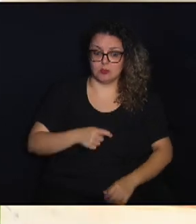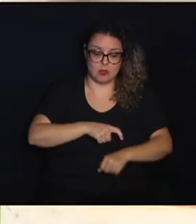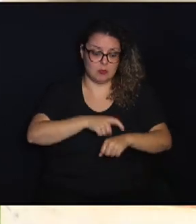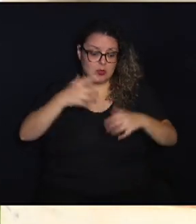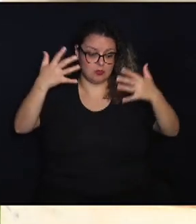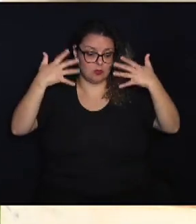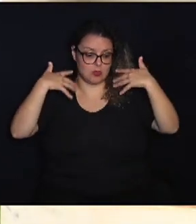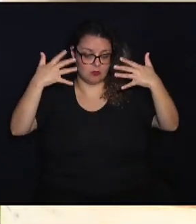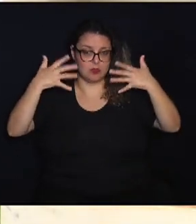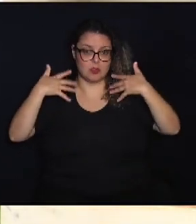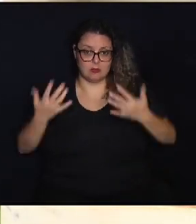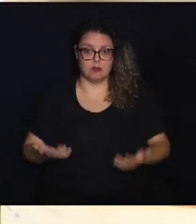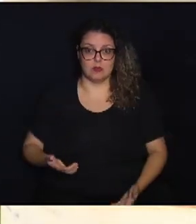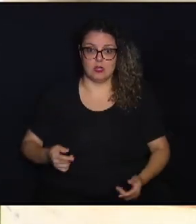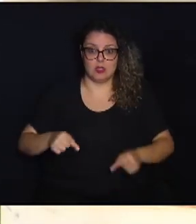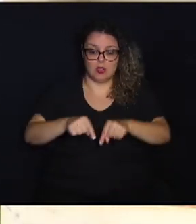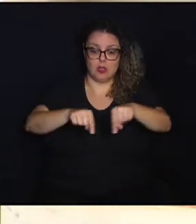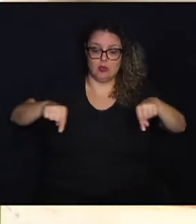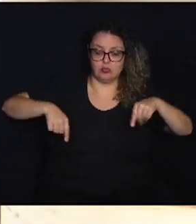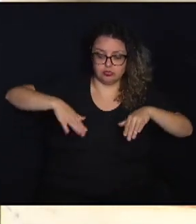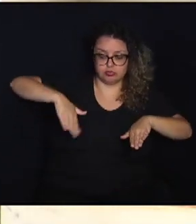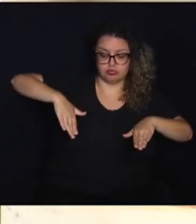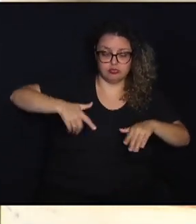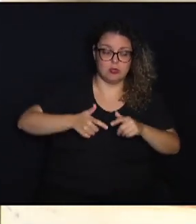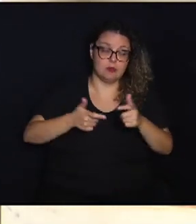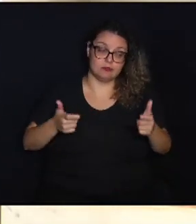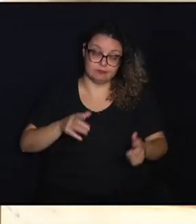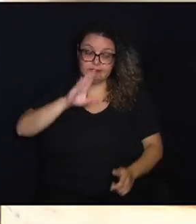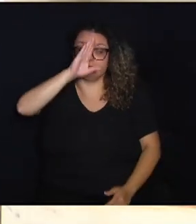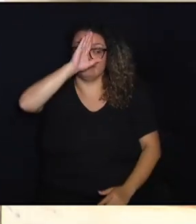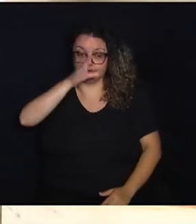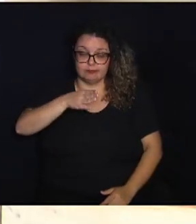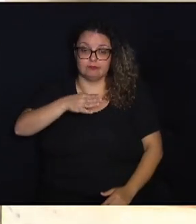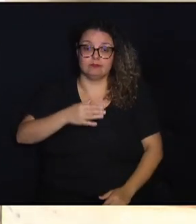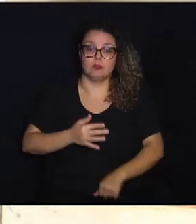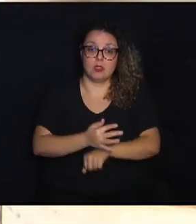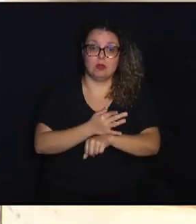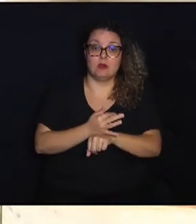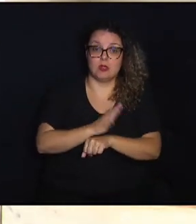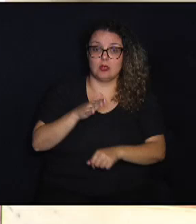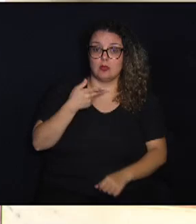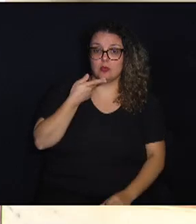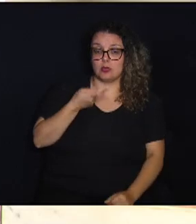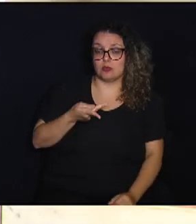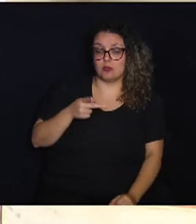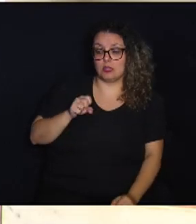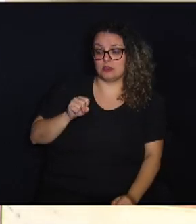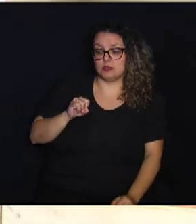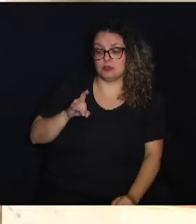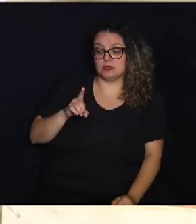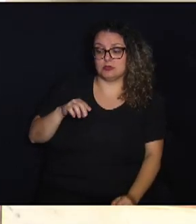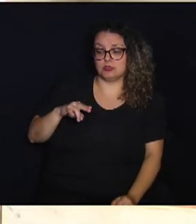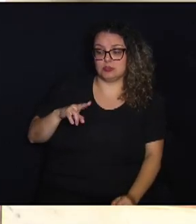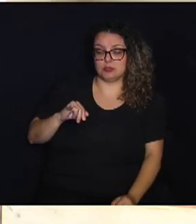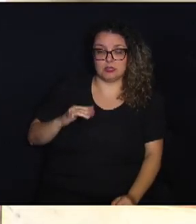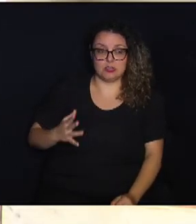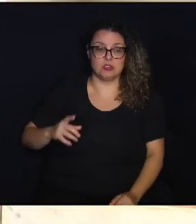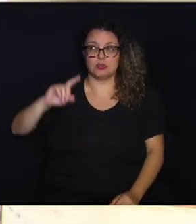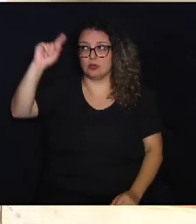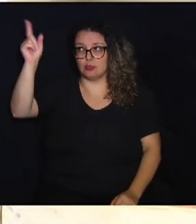procura por piscina é muito grande, né? E principalmente agora nas férias. E aí, quando o Sidney fala sobre raios e essa tempestade que